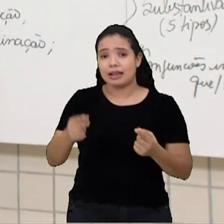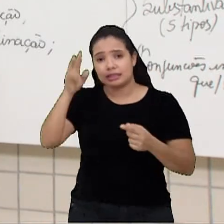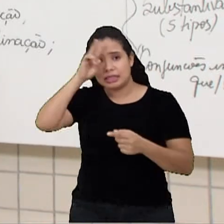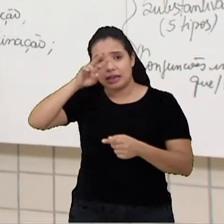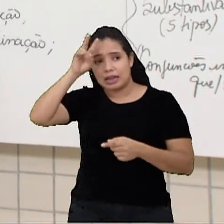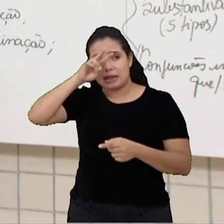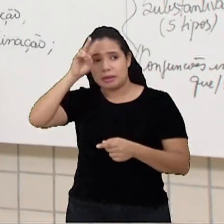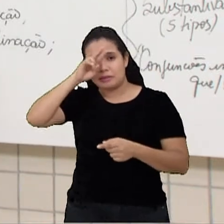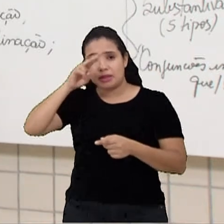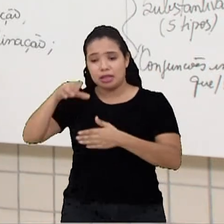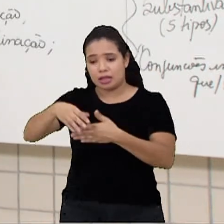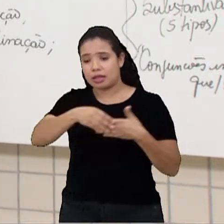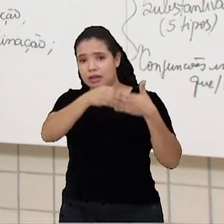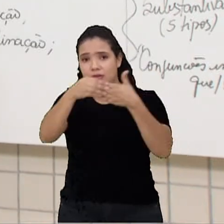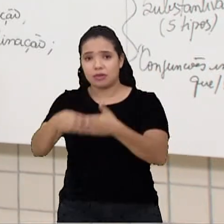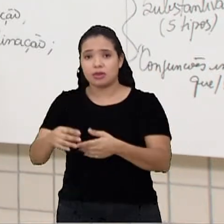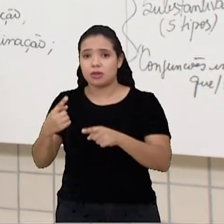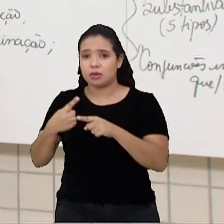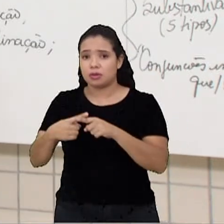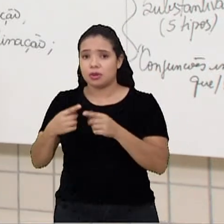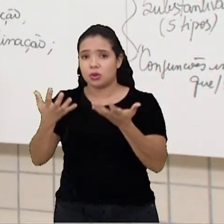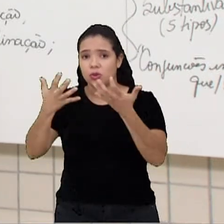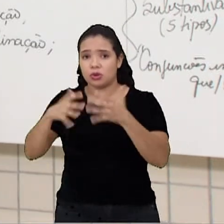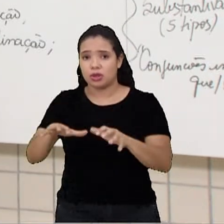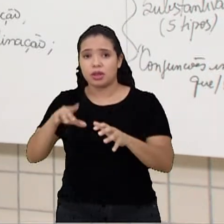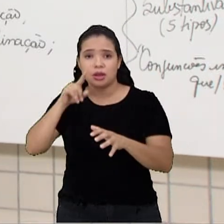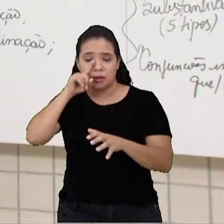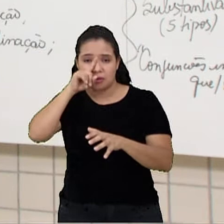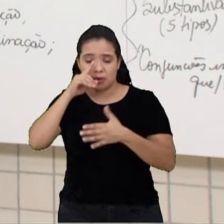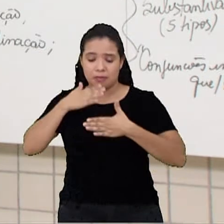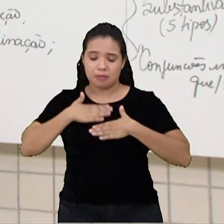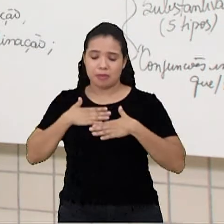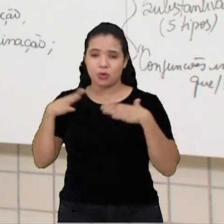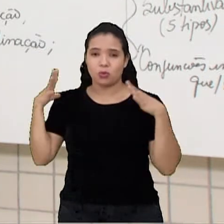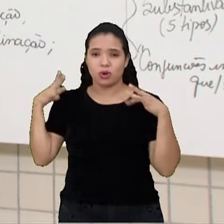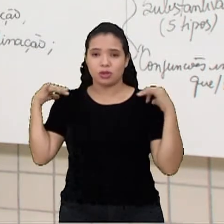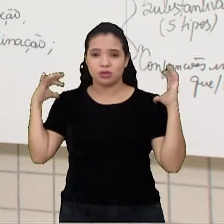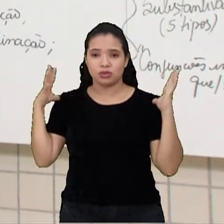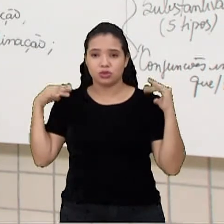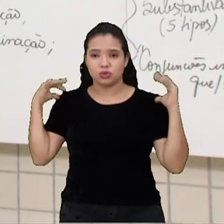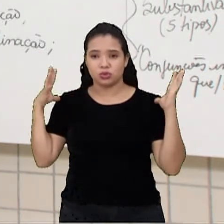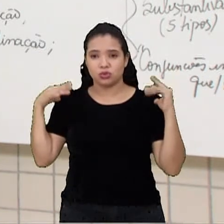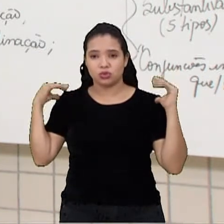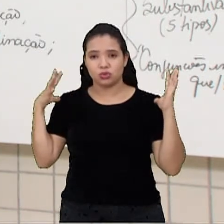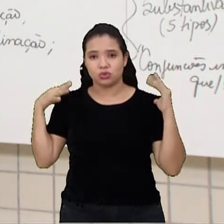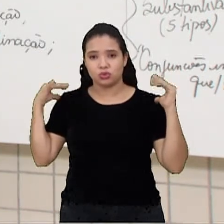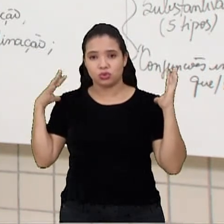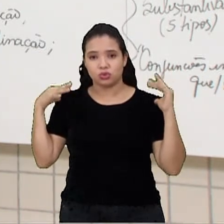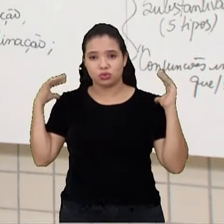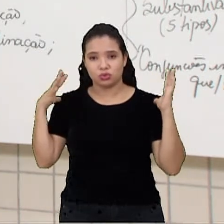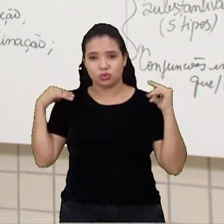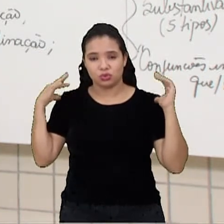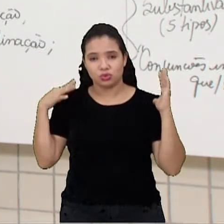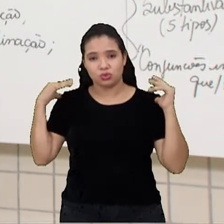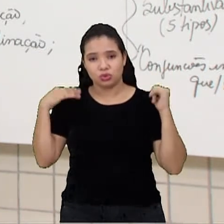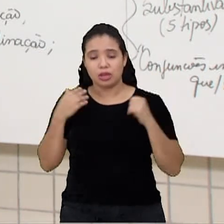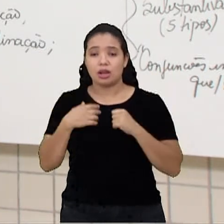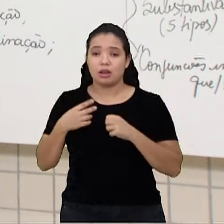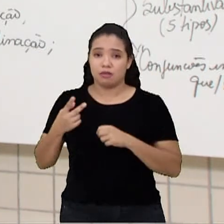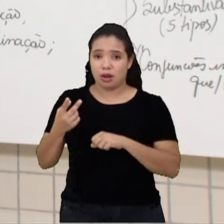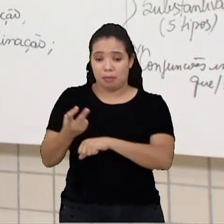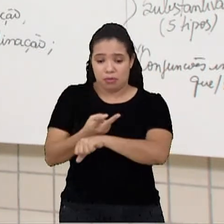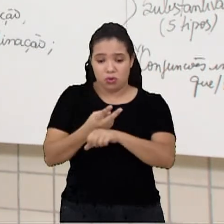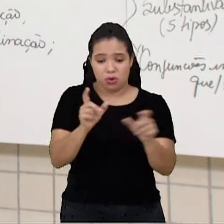lugar justamente porque não quero que você se arrisque, meu anjo. Primeiro você tem que procurar os verbos